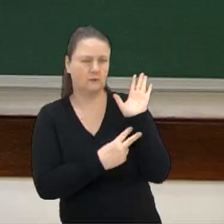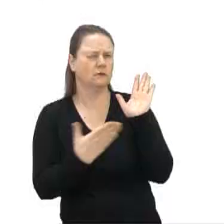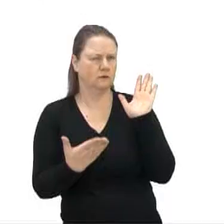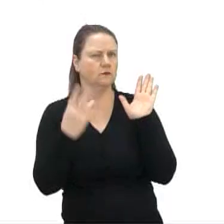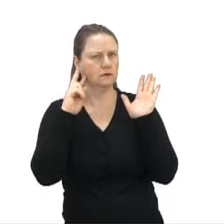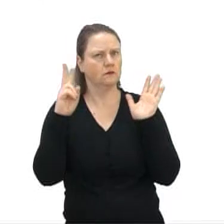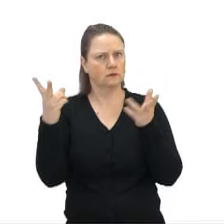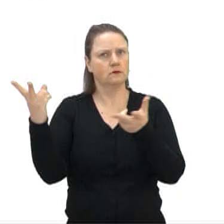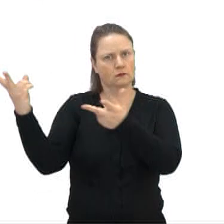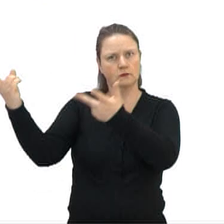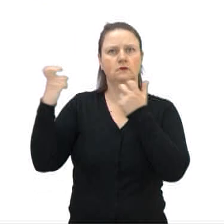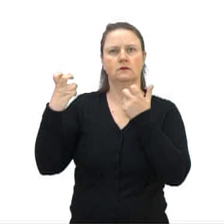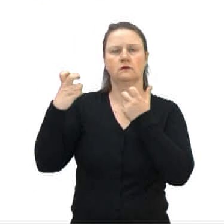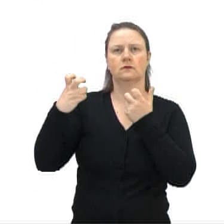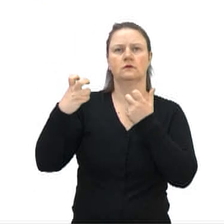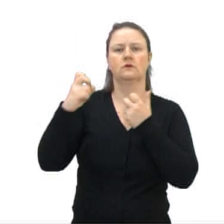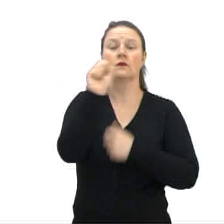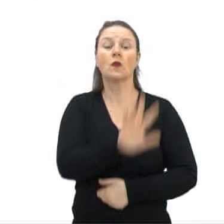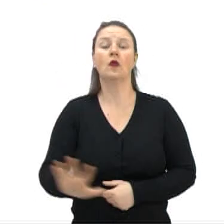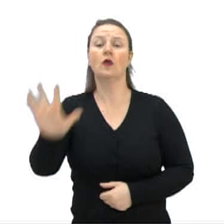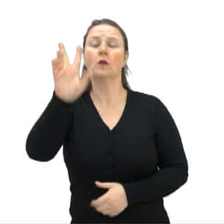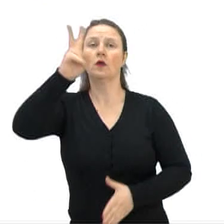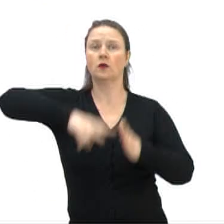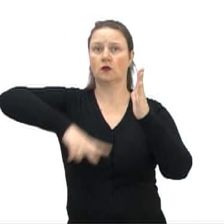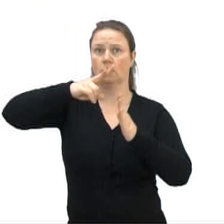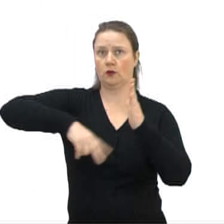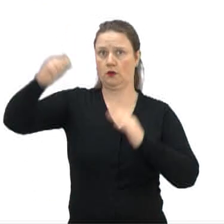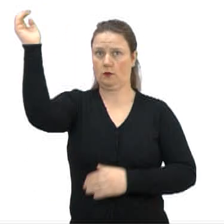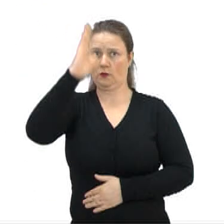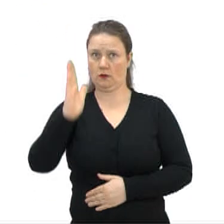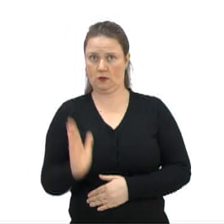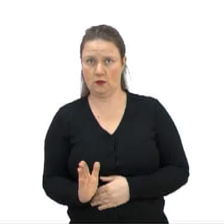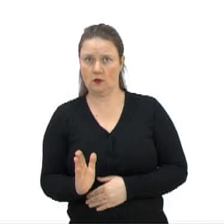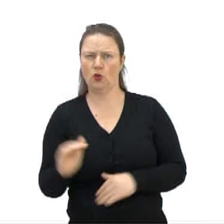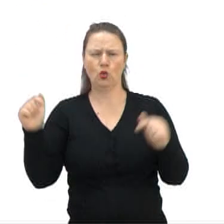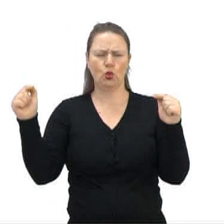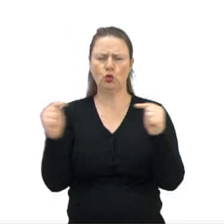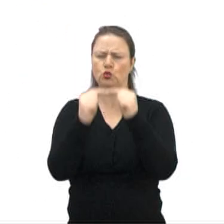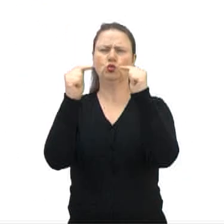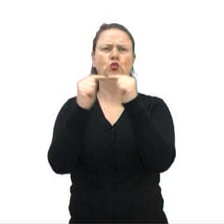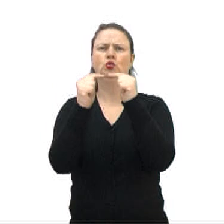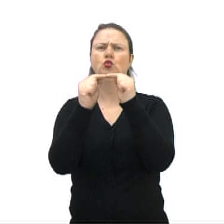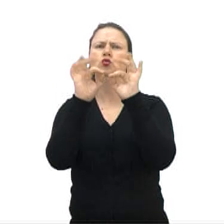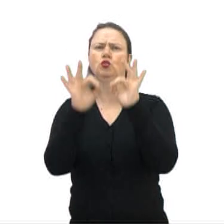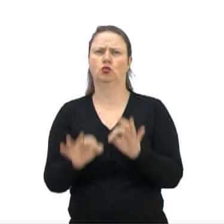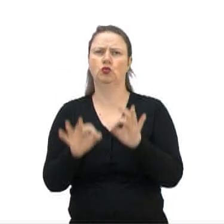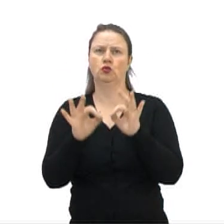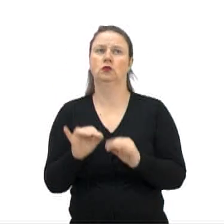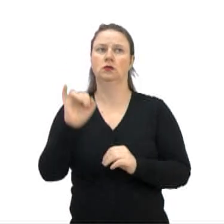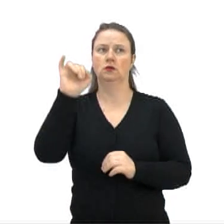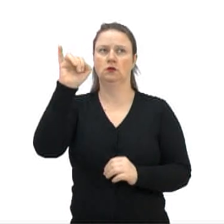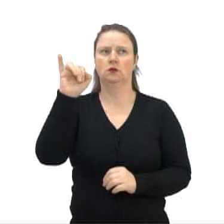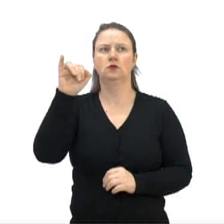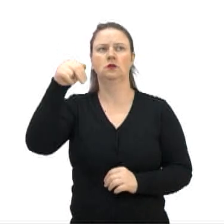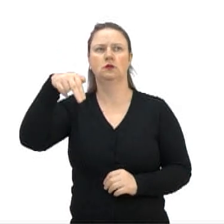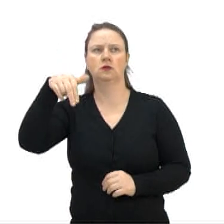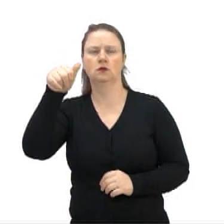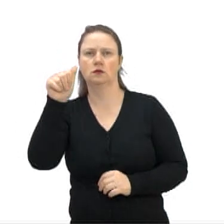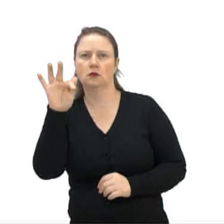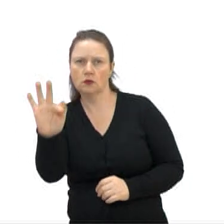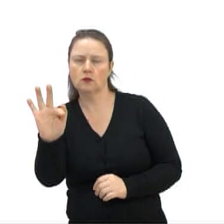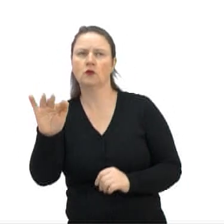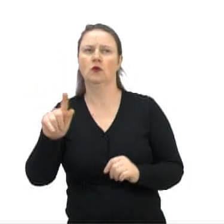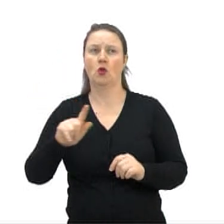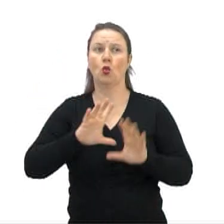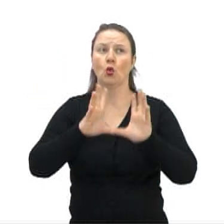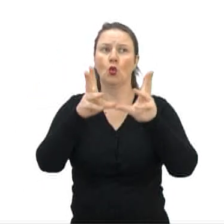pesquisa, Retratos da Leitura no Brasil. De acordo com o INAF, apesar do percentual da população alfabetizada funcionalmente